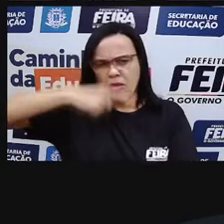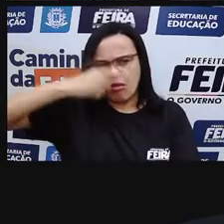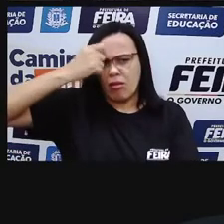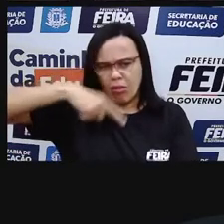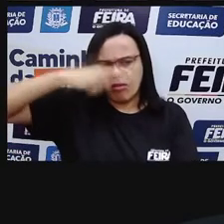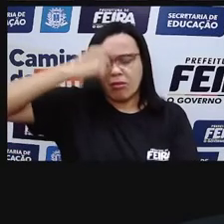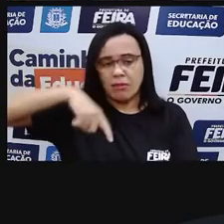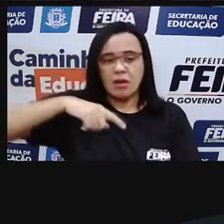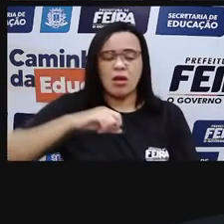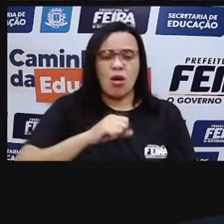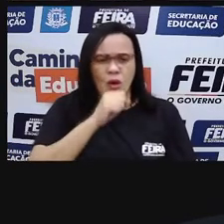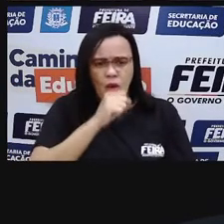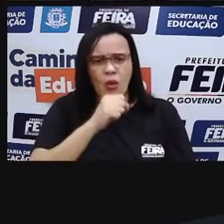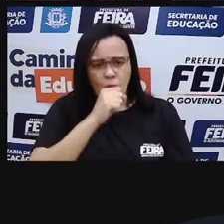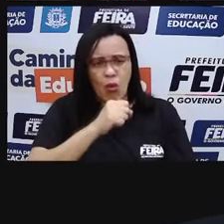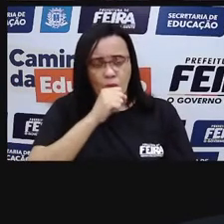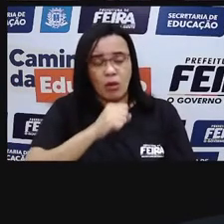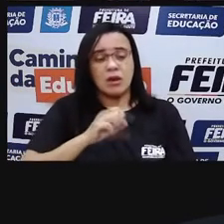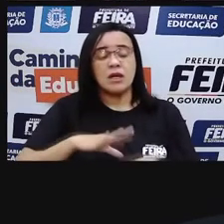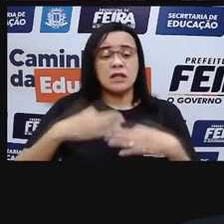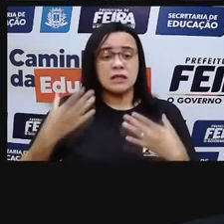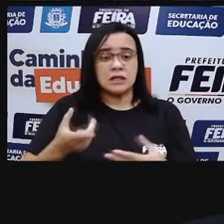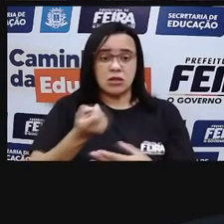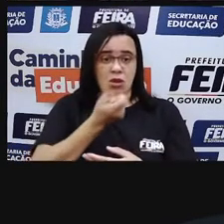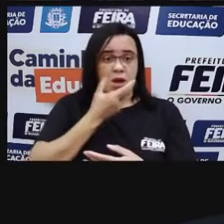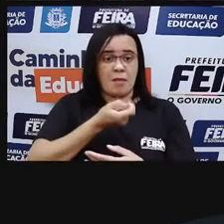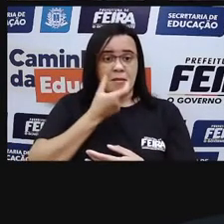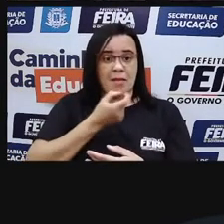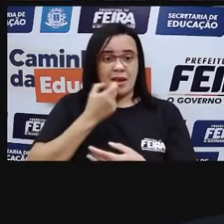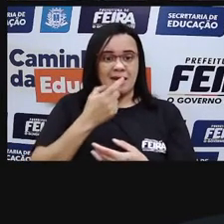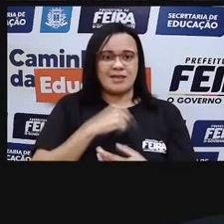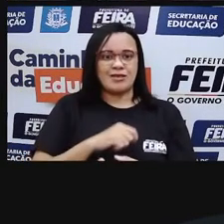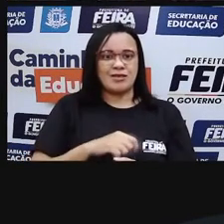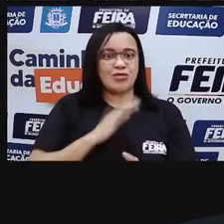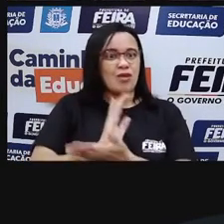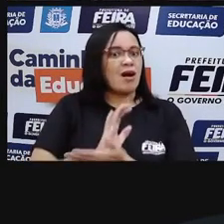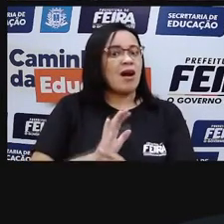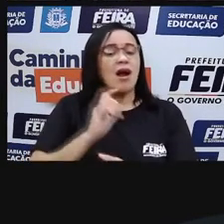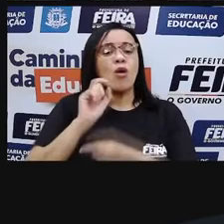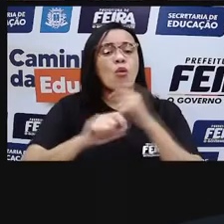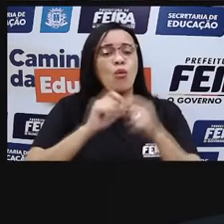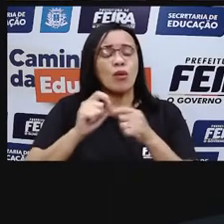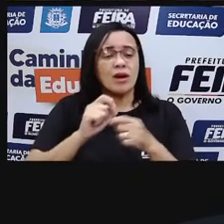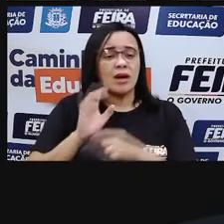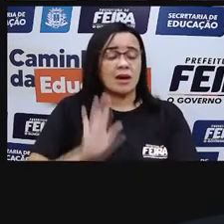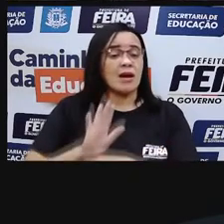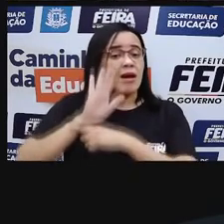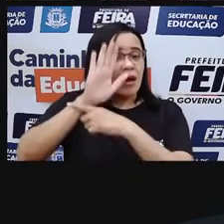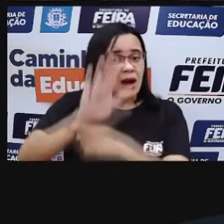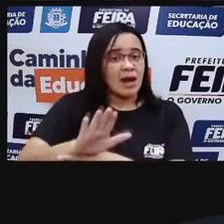Esse antiviral vai ser um medicamento que vai combater e matar o vírus, certo? Tranquilo até aqui?